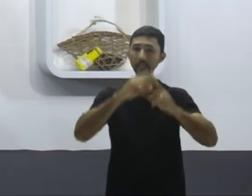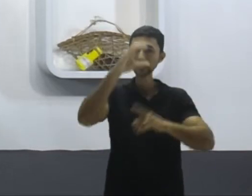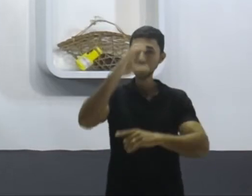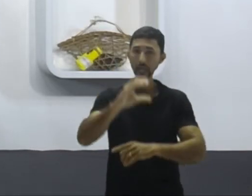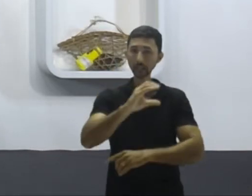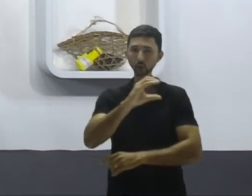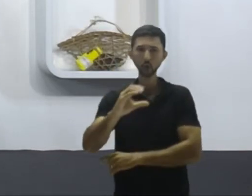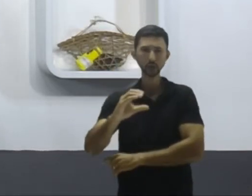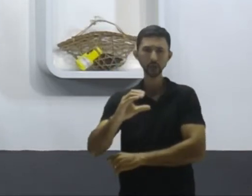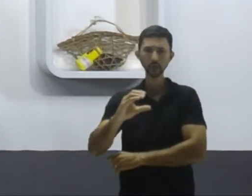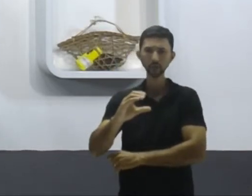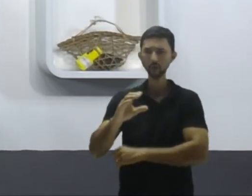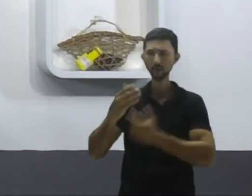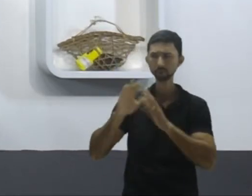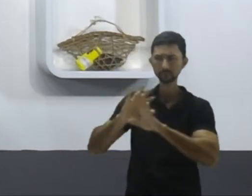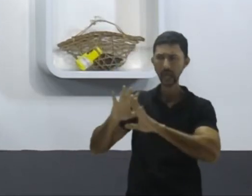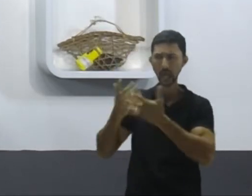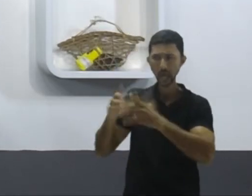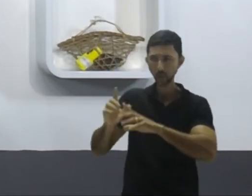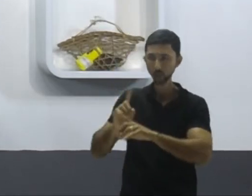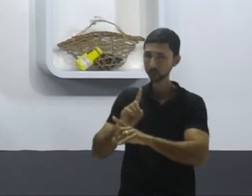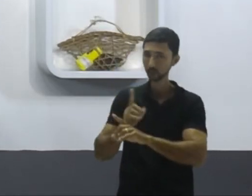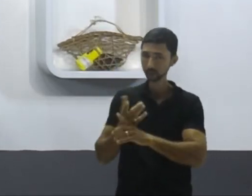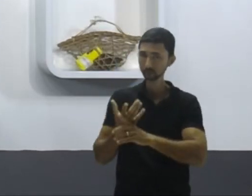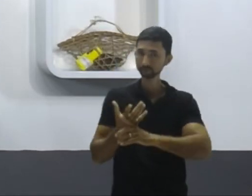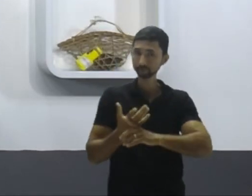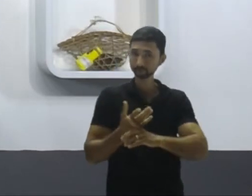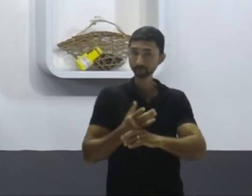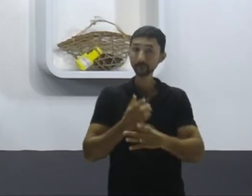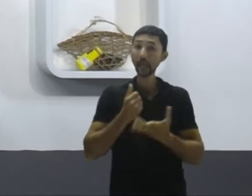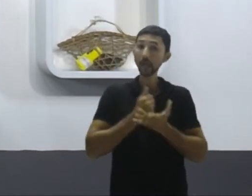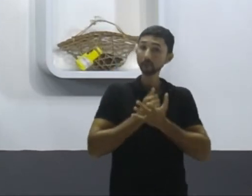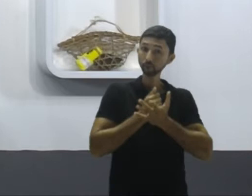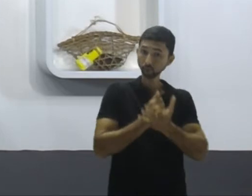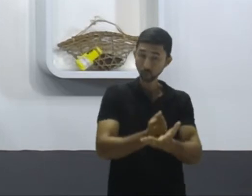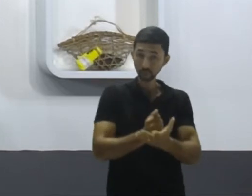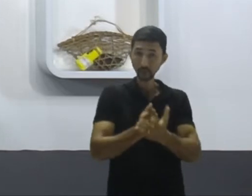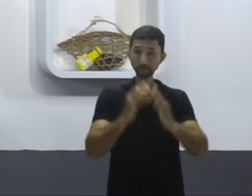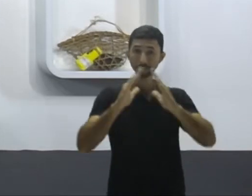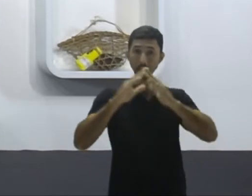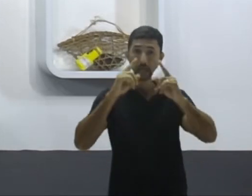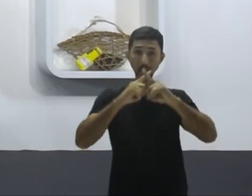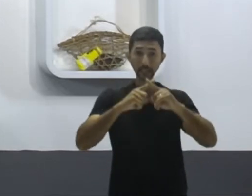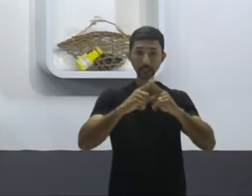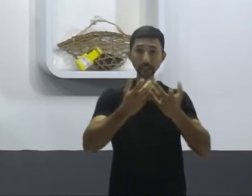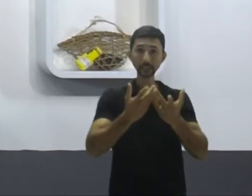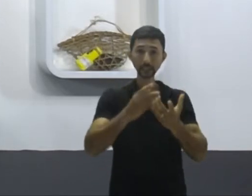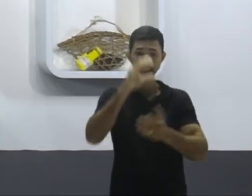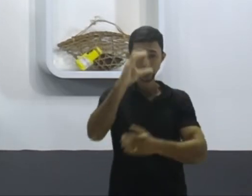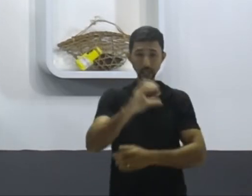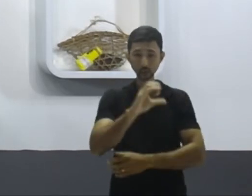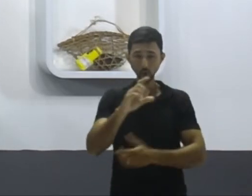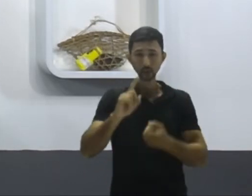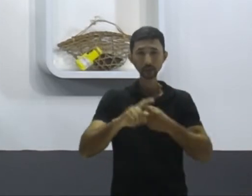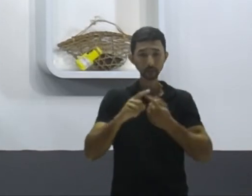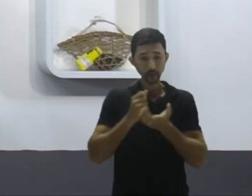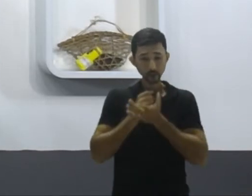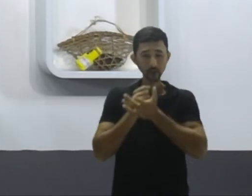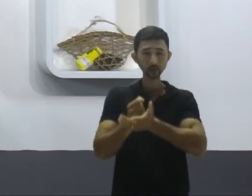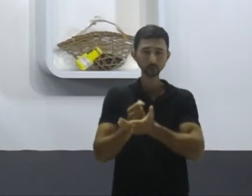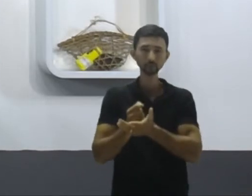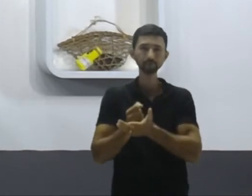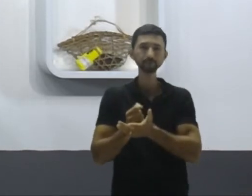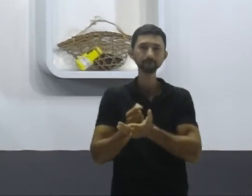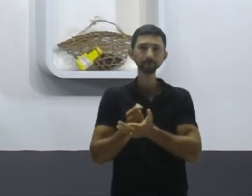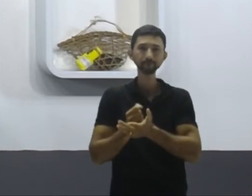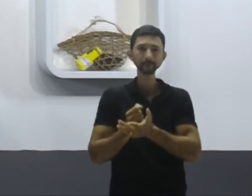se opôs à utilização da mão de obra do negro enquanto escravo. Né? De fato, a